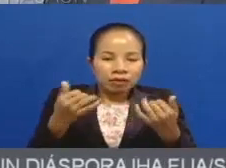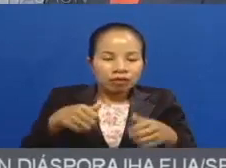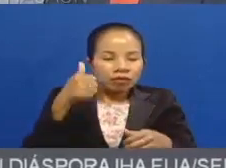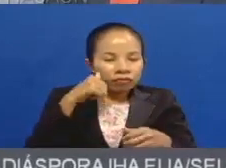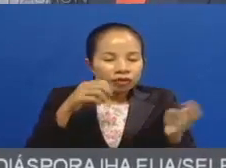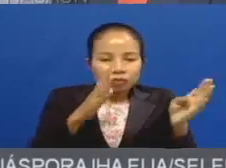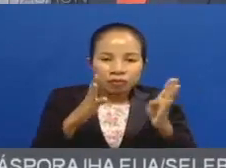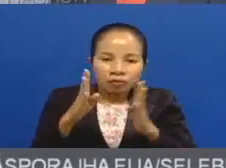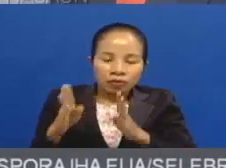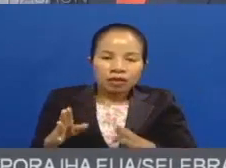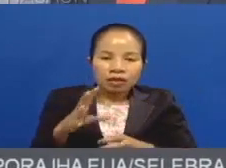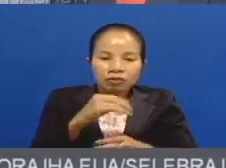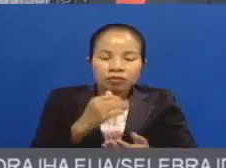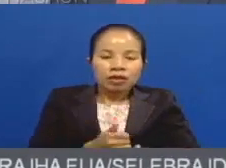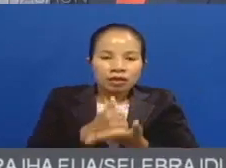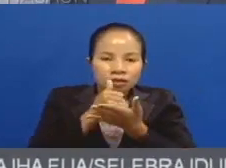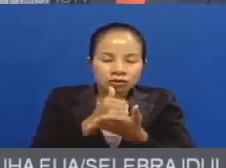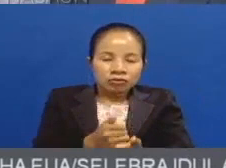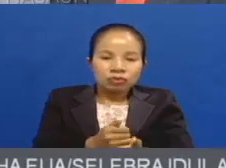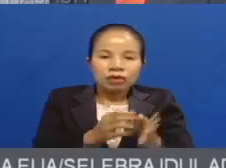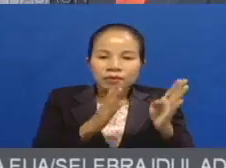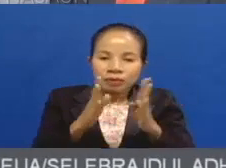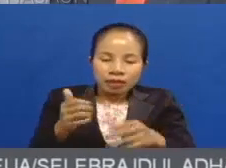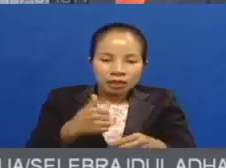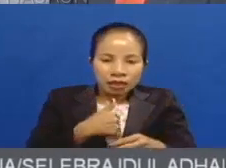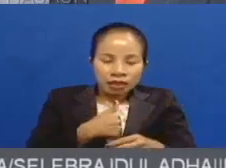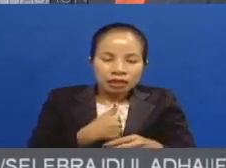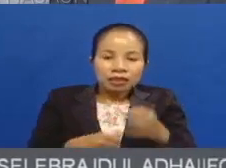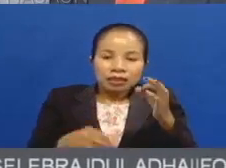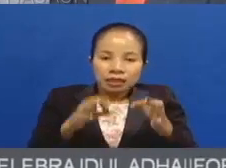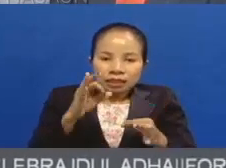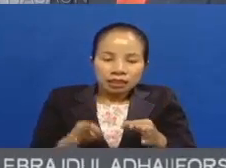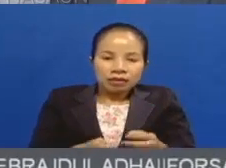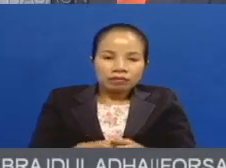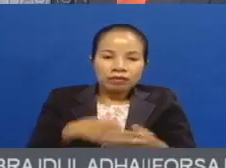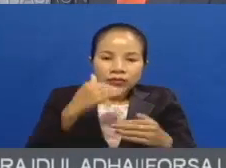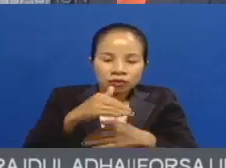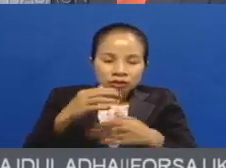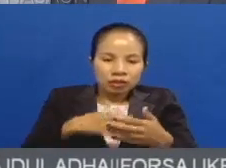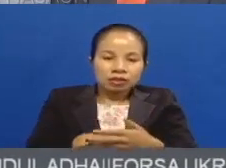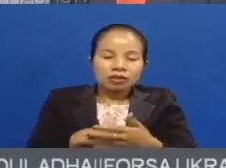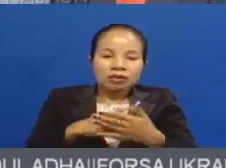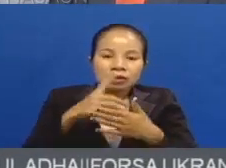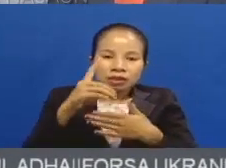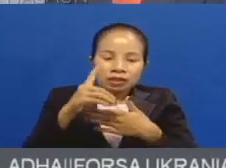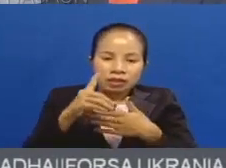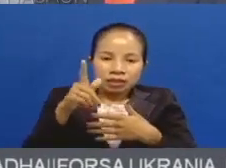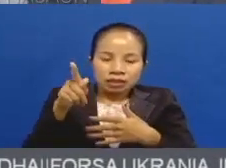prepara ou ajuda a preparar a com certeza que e o processo de descentralização